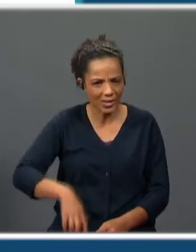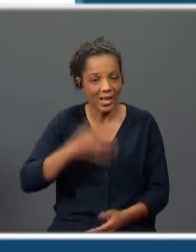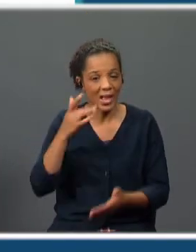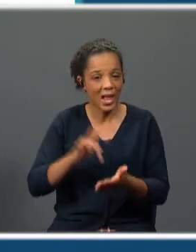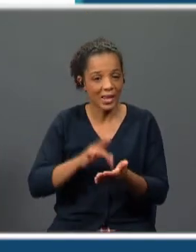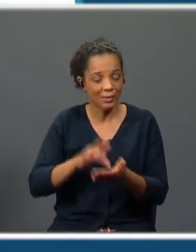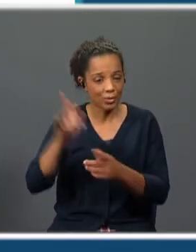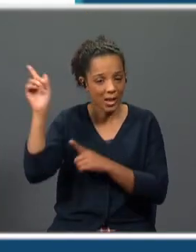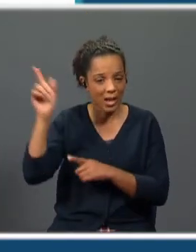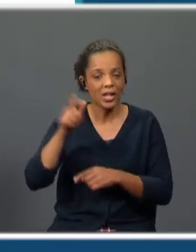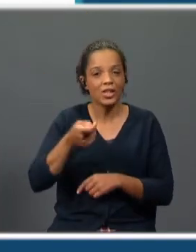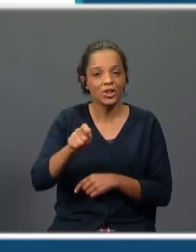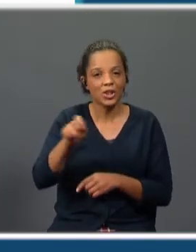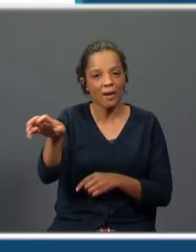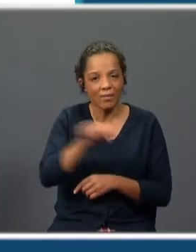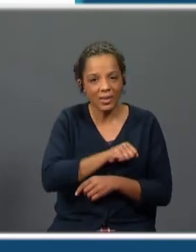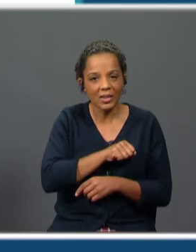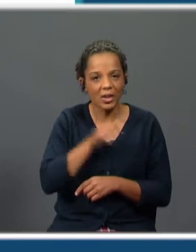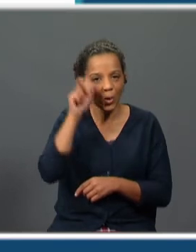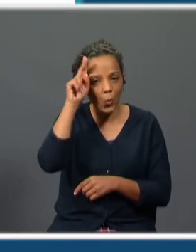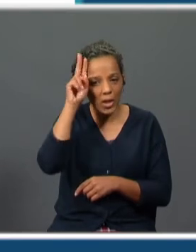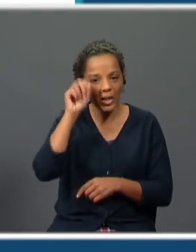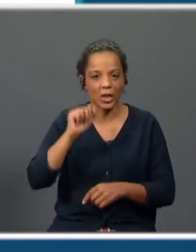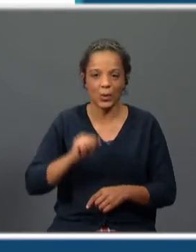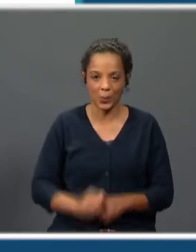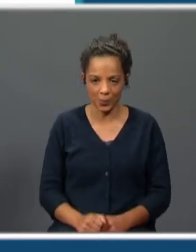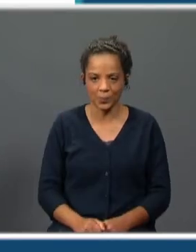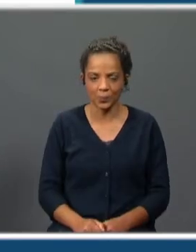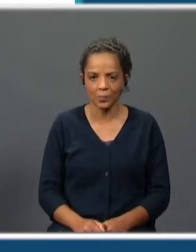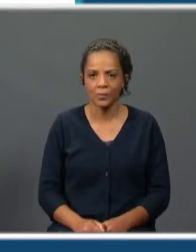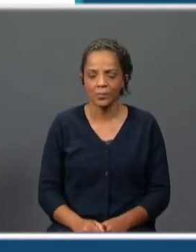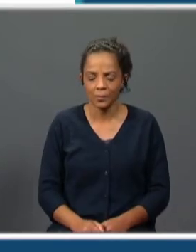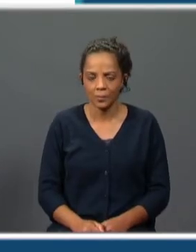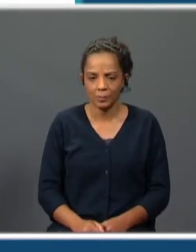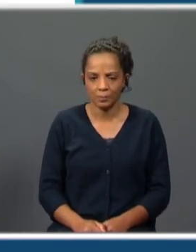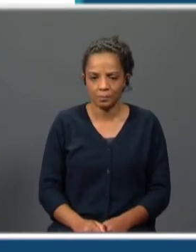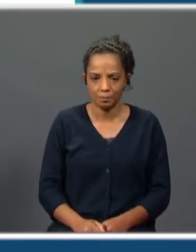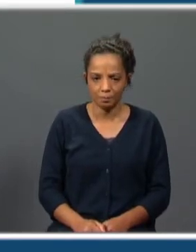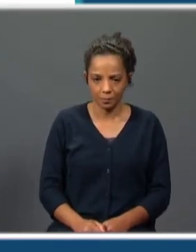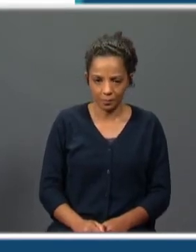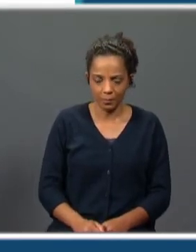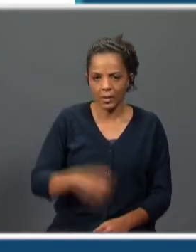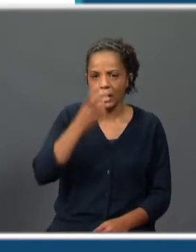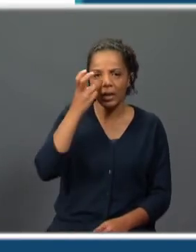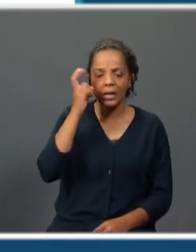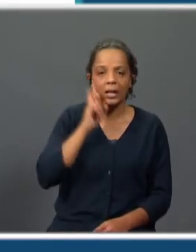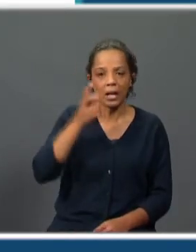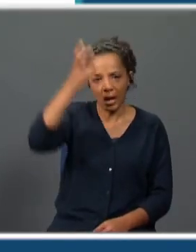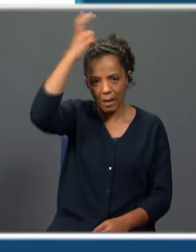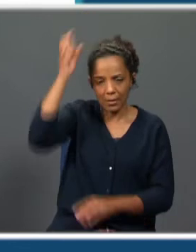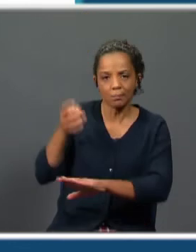livro a retirar a chave ao nosso coelhinho. E quem conseguiu vencer a cabra